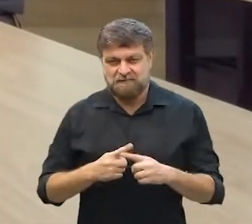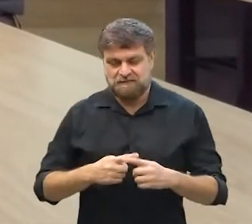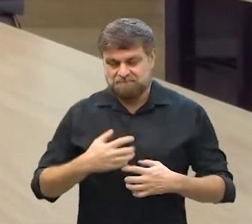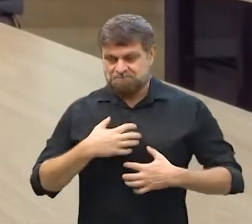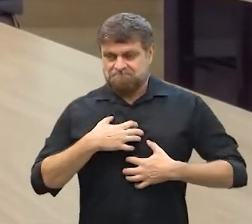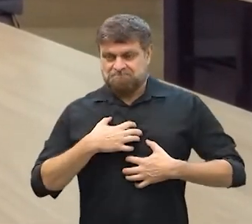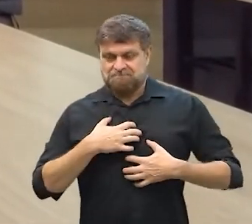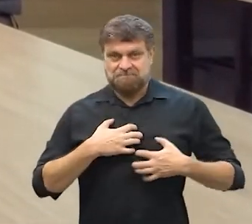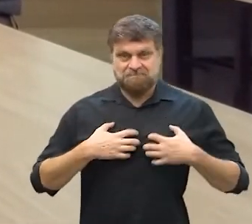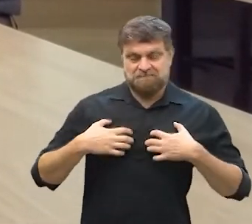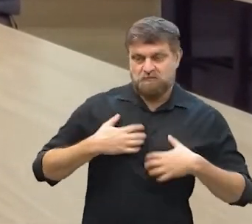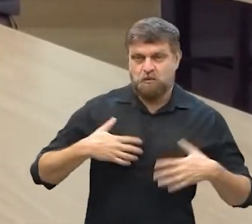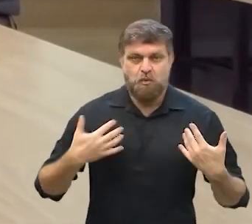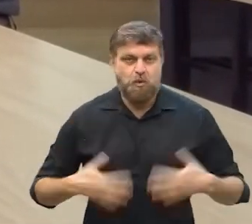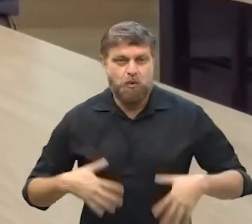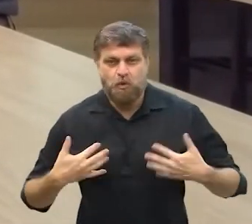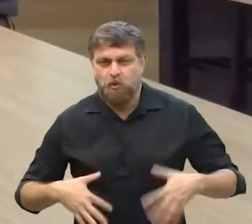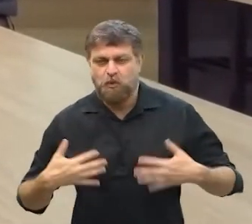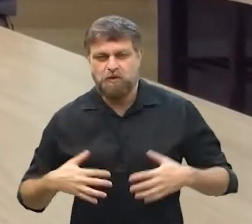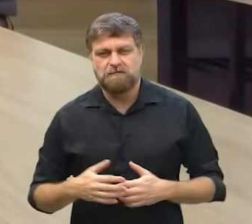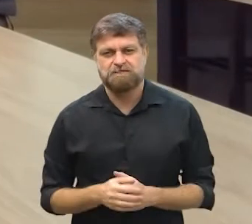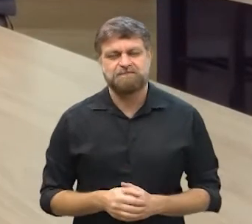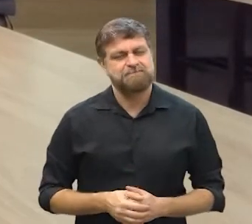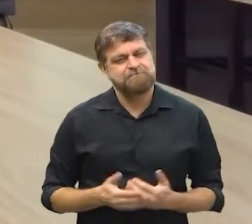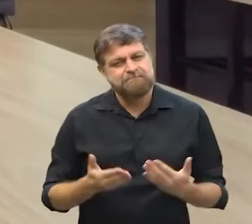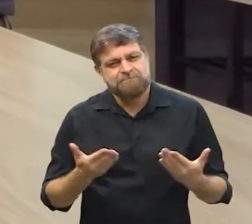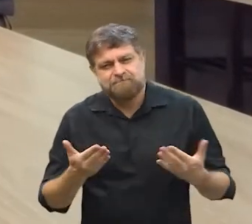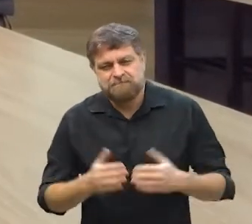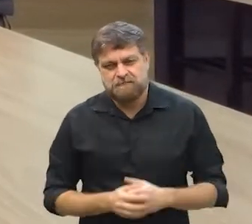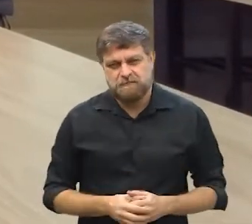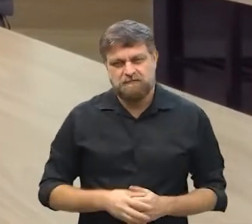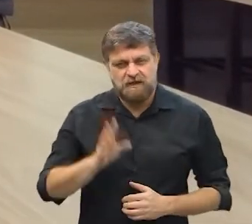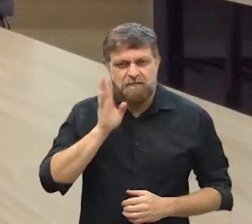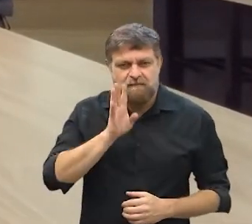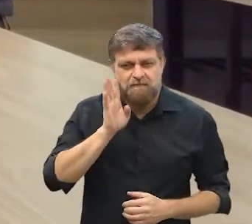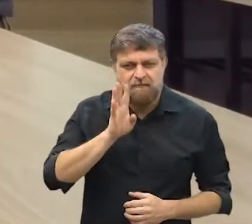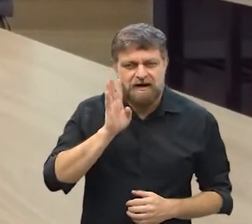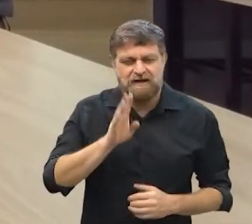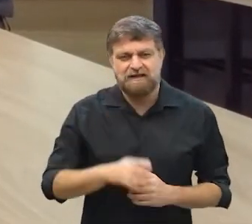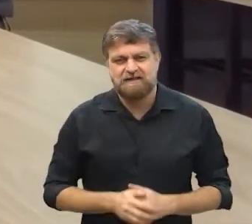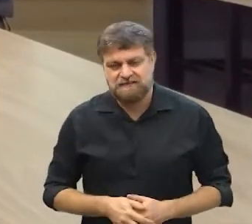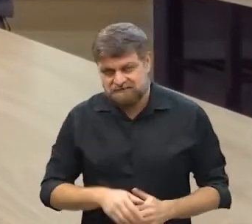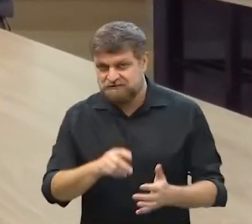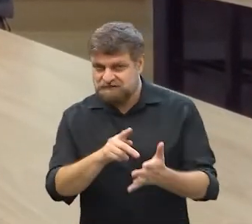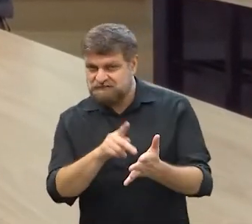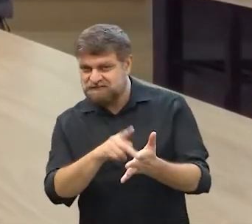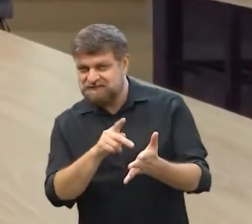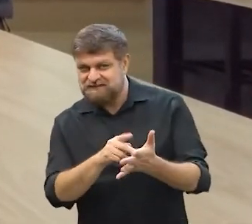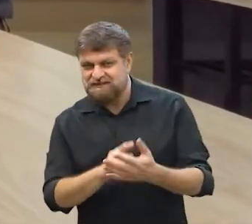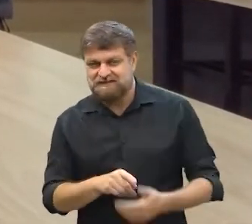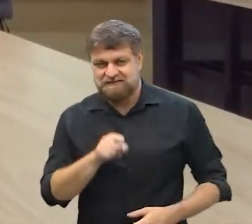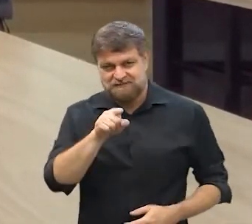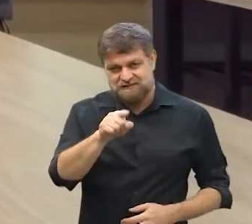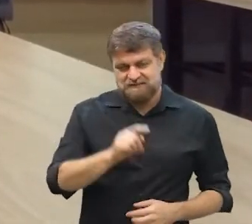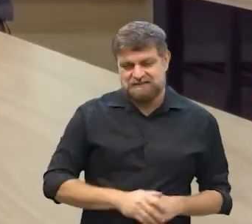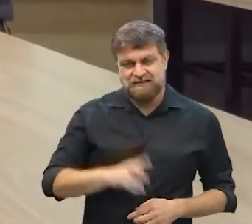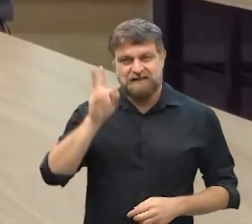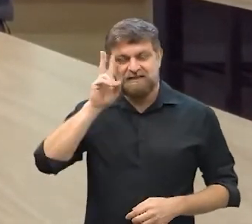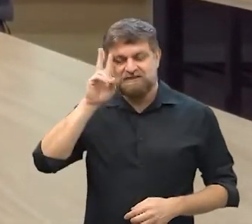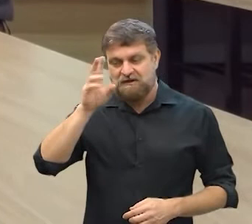vários tipos de sentimento, né? Então deve ser bem bacana você, de fato,